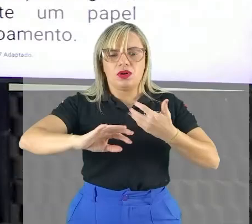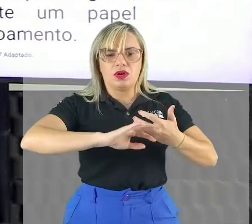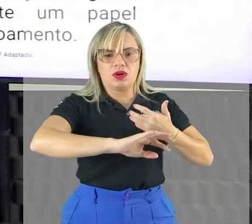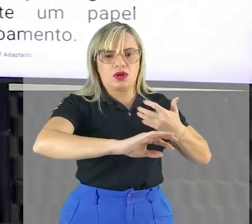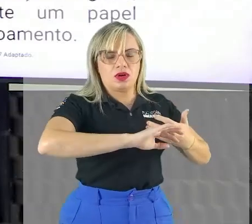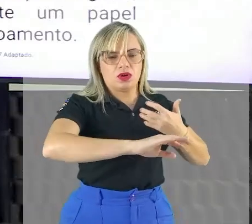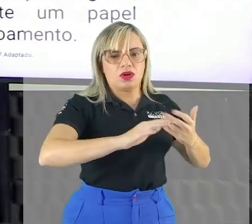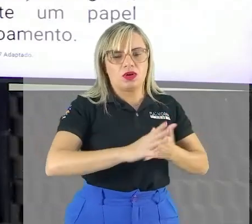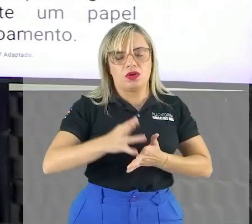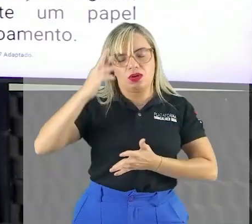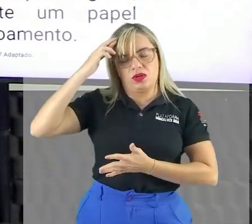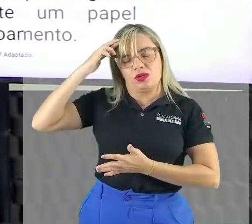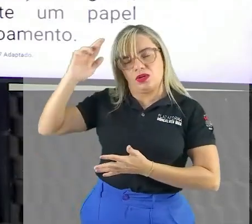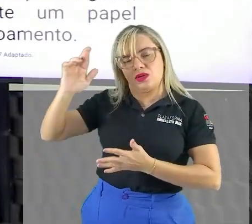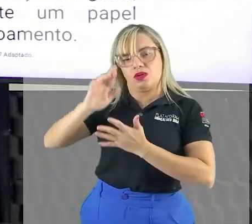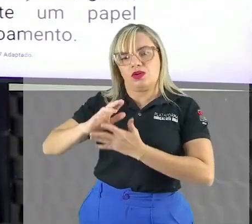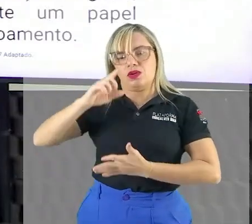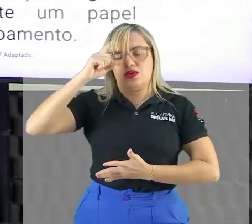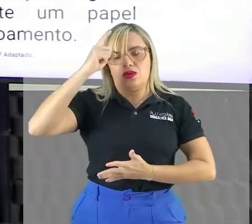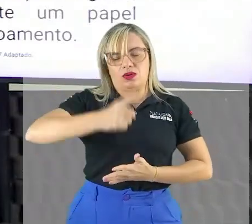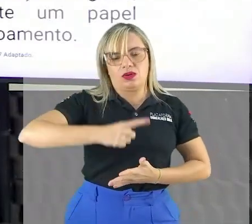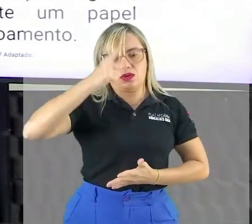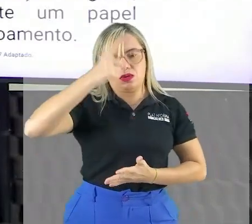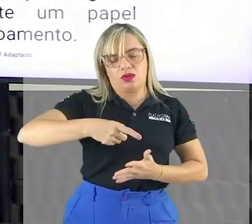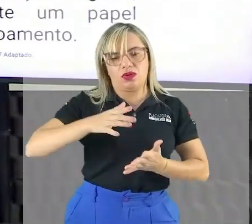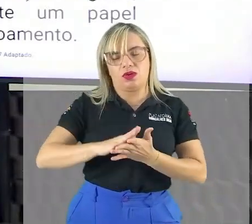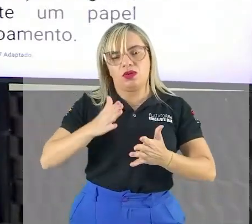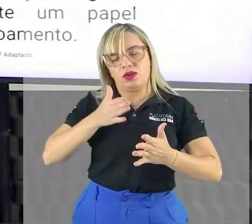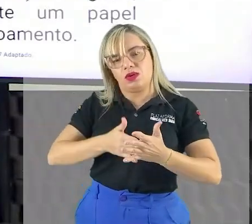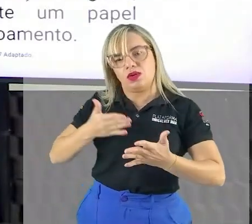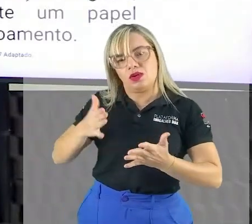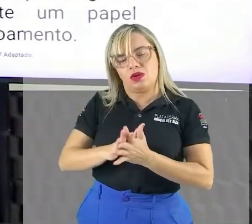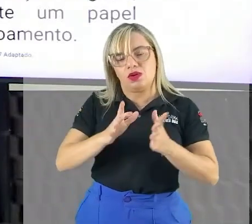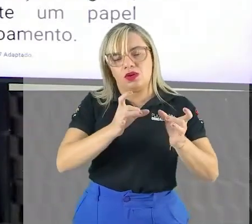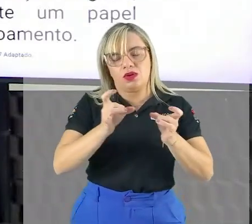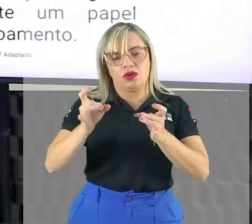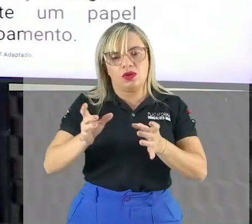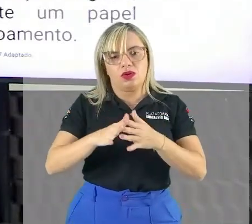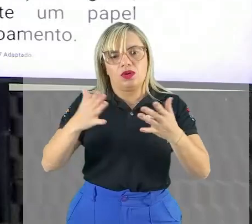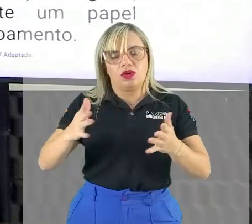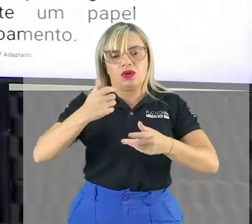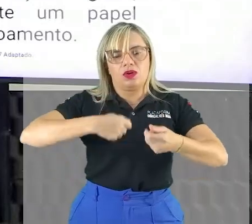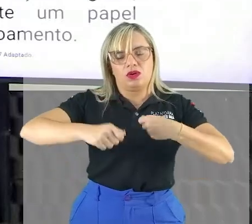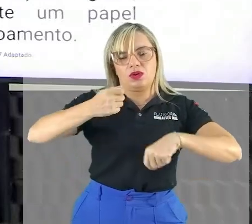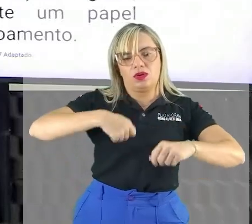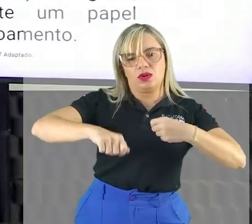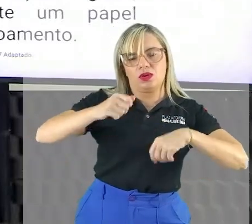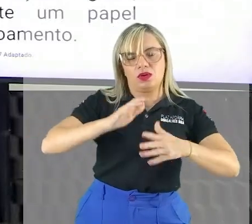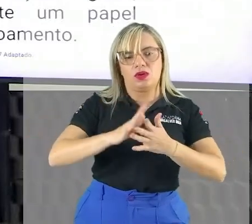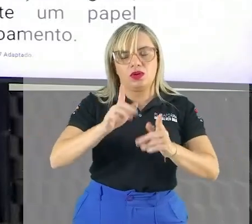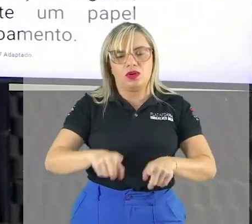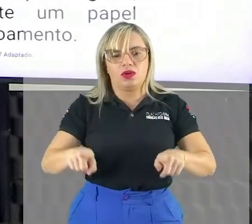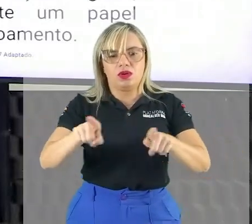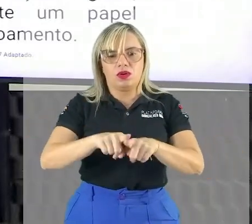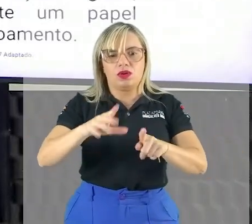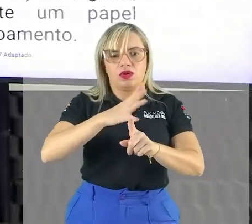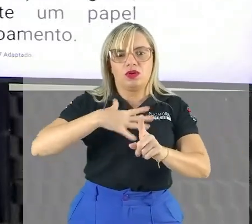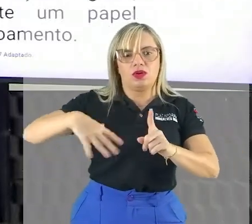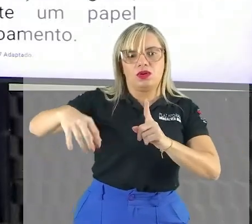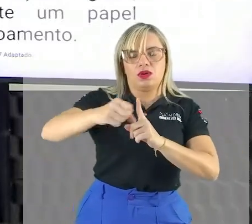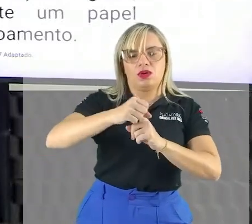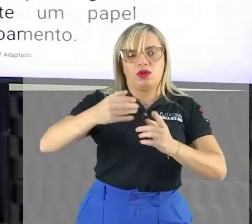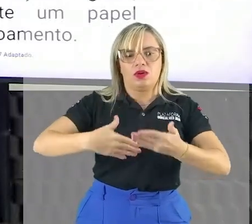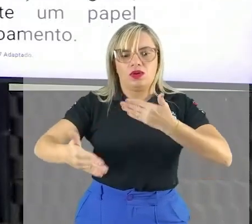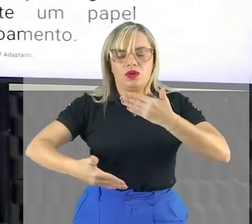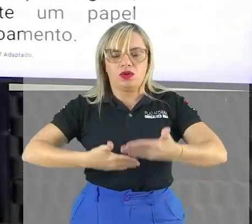aí, pequenos senhores que vão delimitar as questões comerciais, as questões econômicas e também sociais, de relações sociais